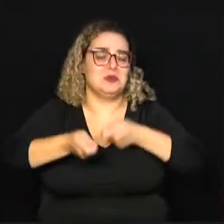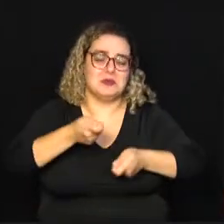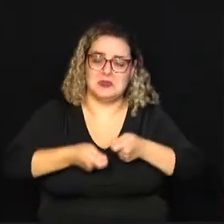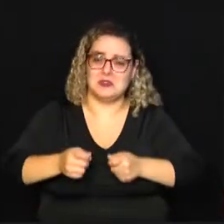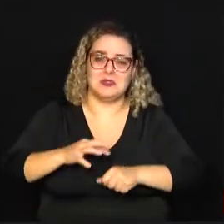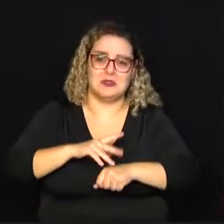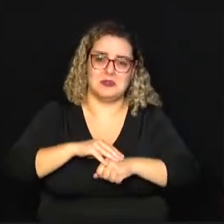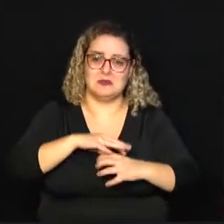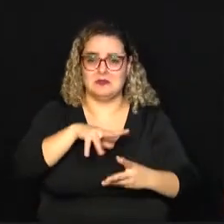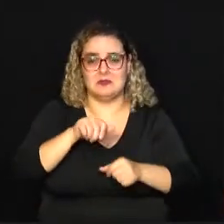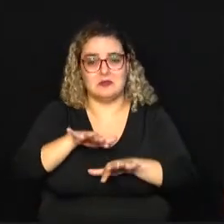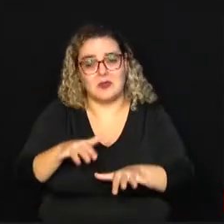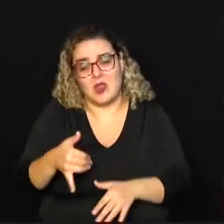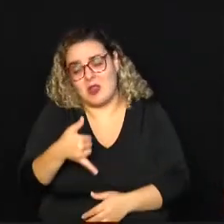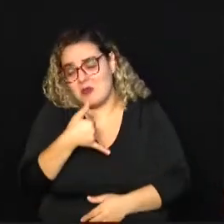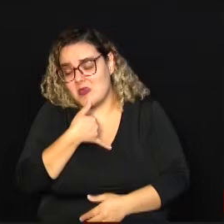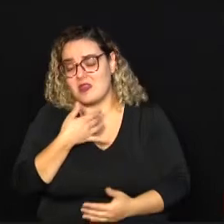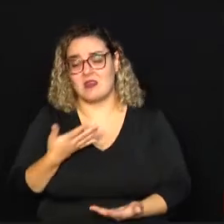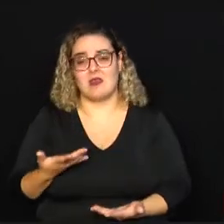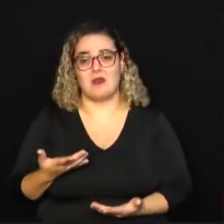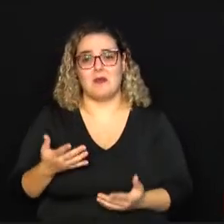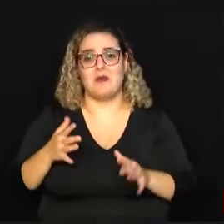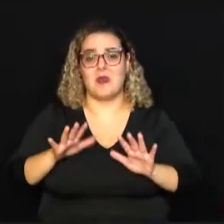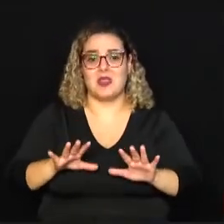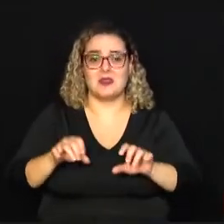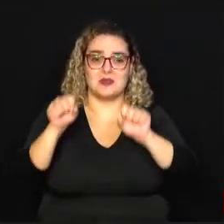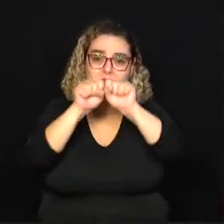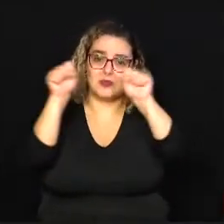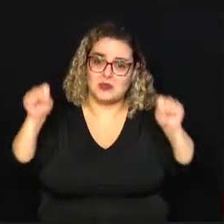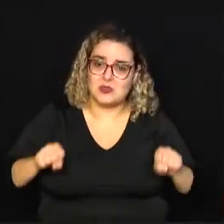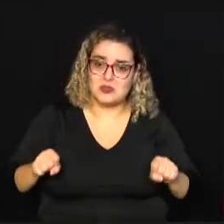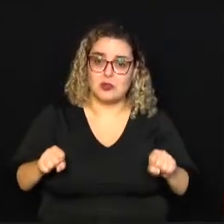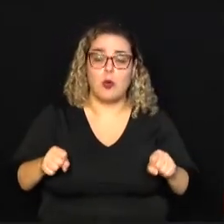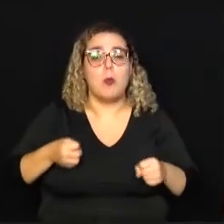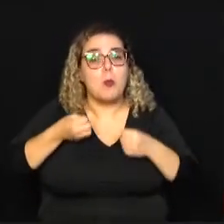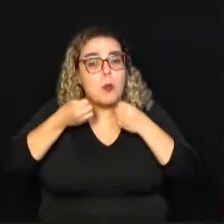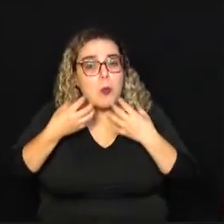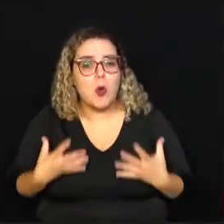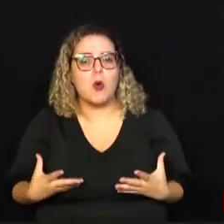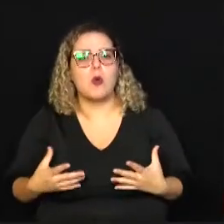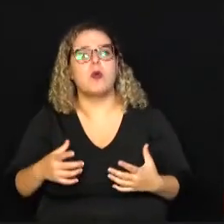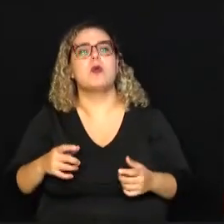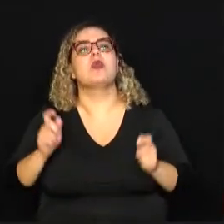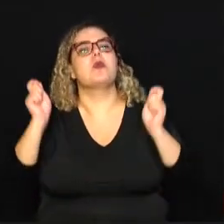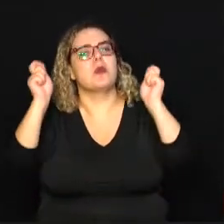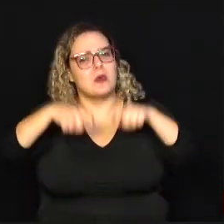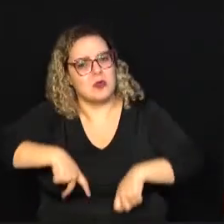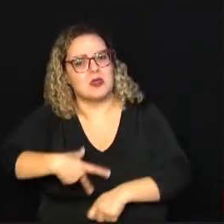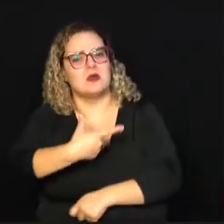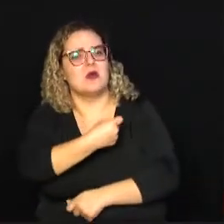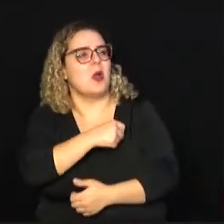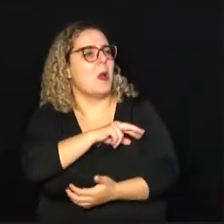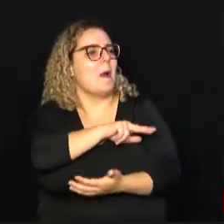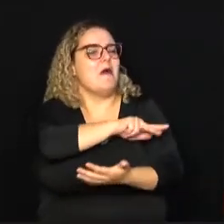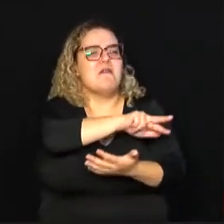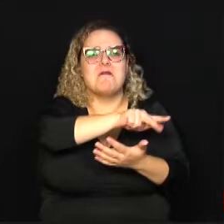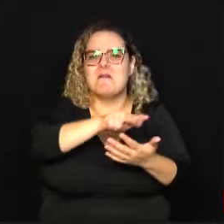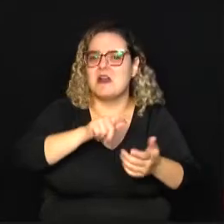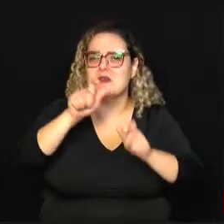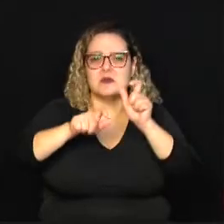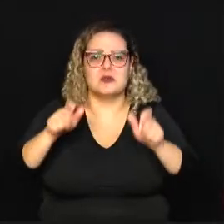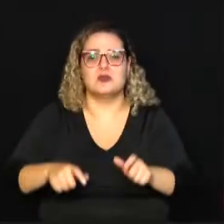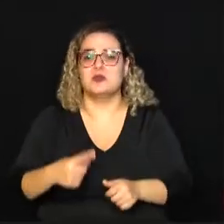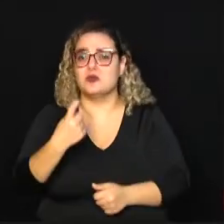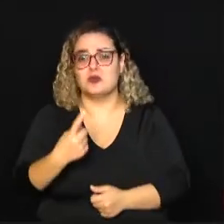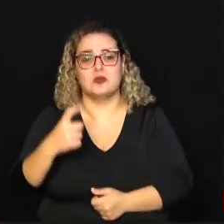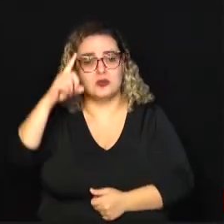muito triste, porque nós temos um sistema vigoroso, amplo, nós temos capacidade de vacinar milhões de pessoas no mesmo dia nesse país, se